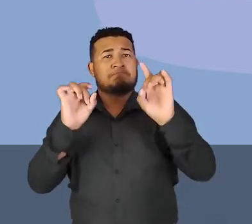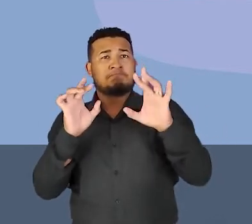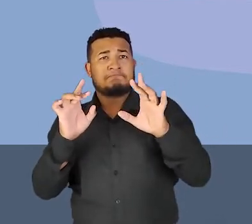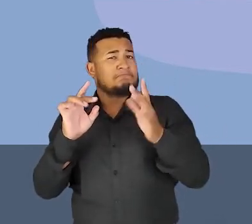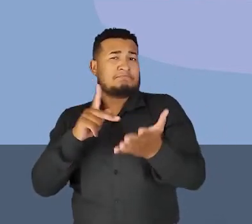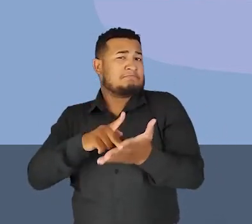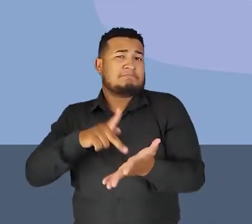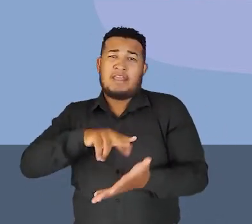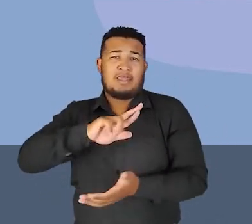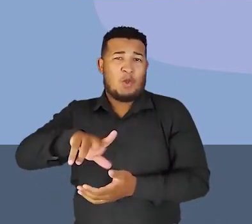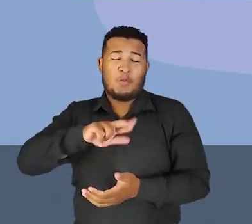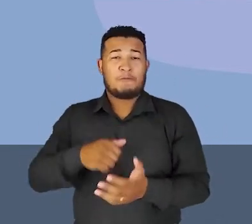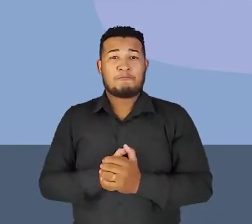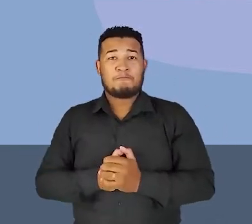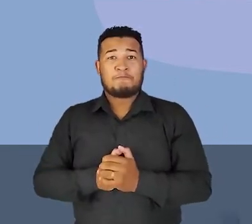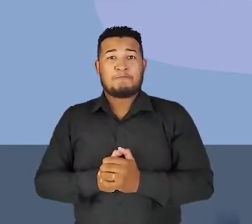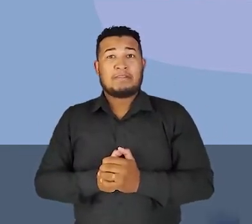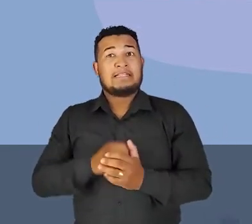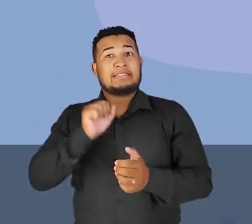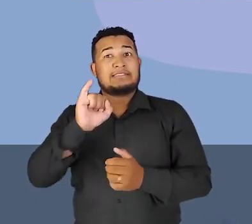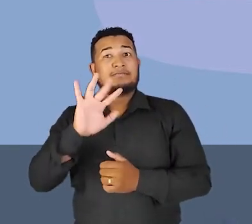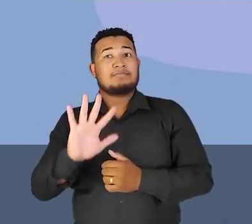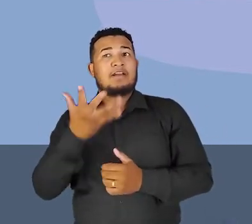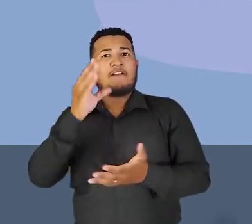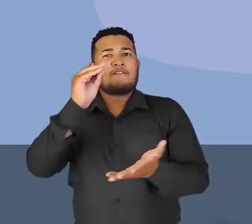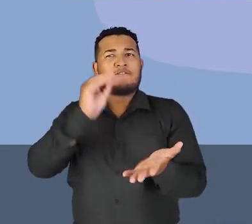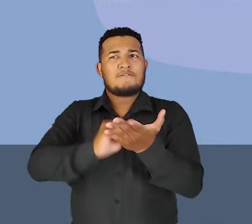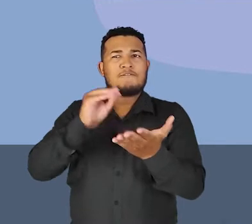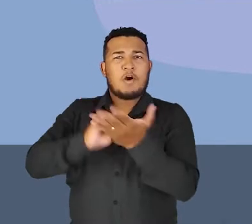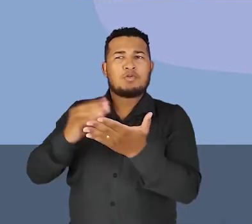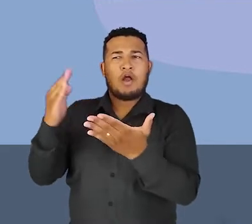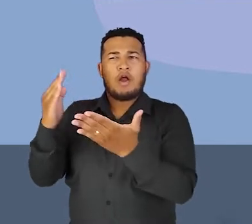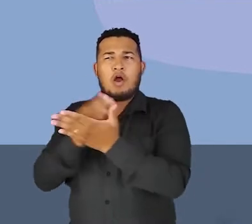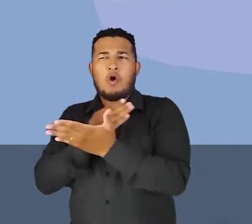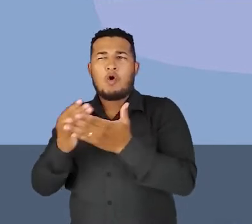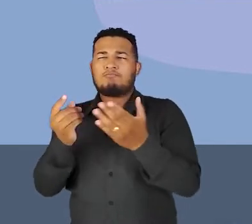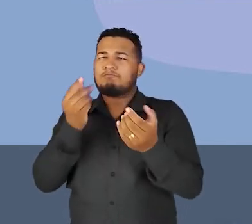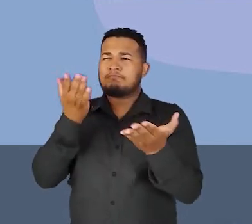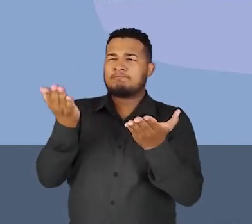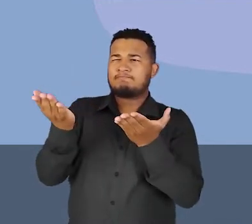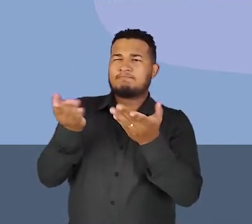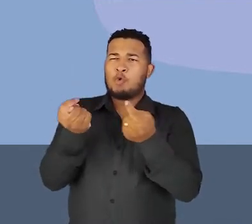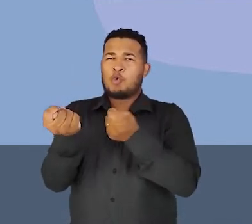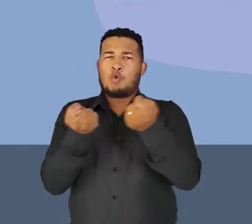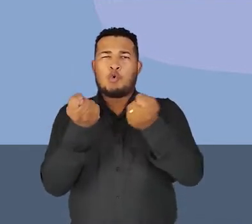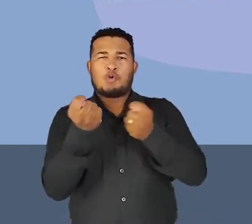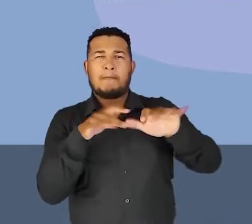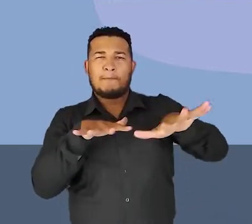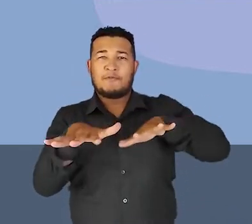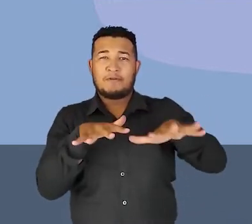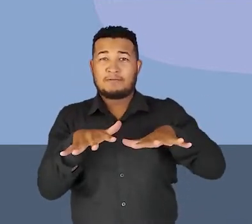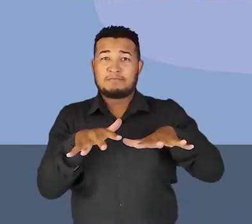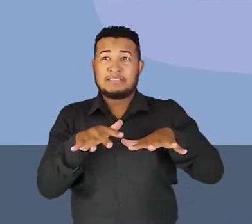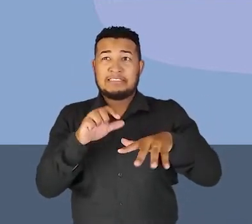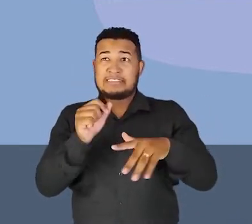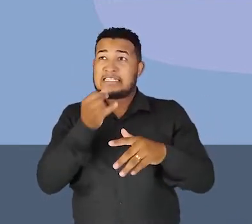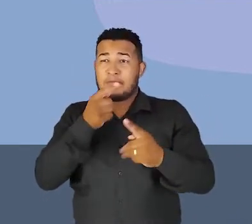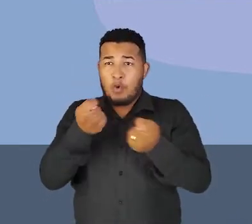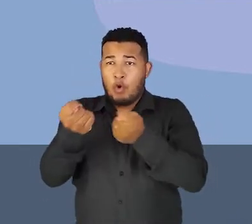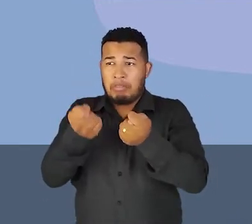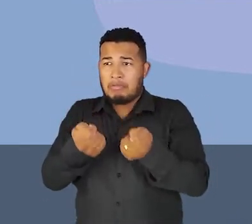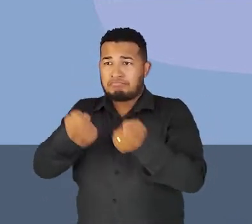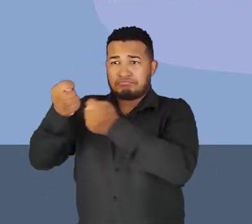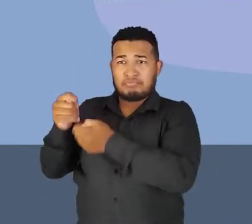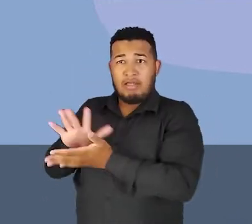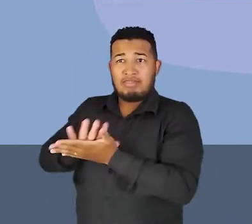era verdade. Sem ausências de forças que dissipariam o movimento, isso não seria